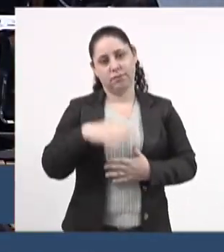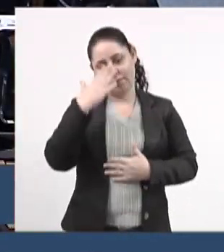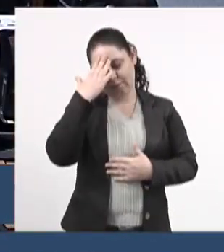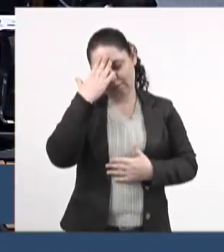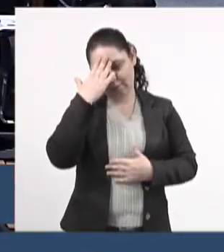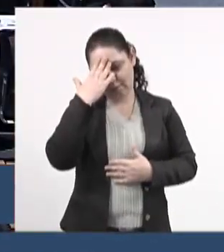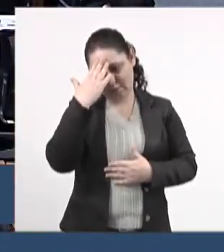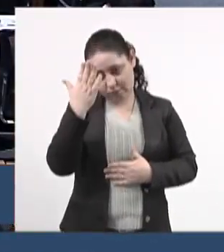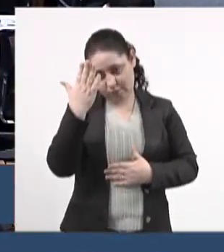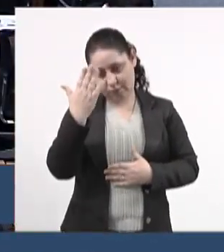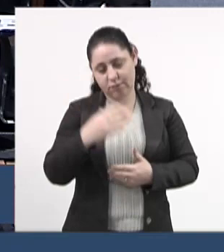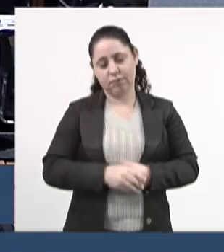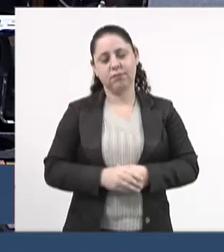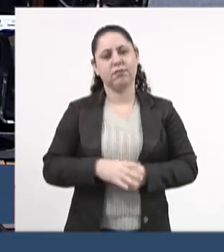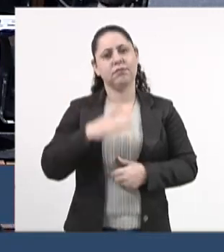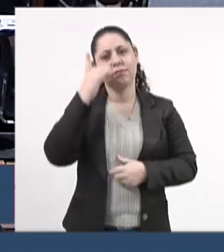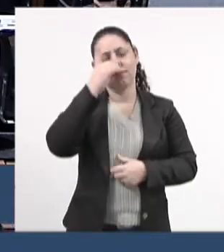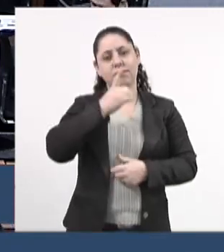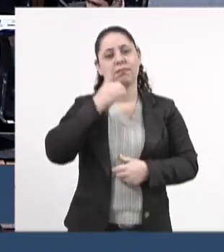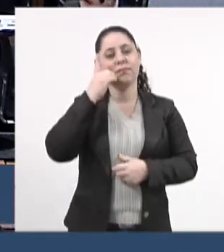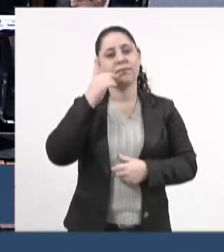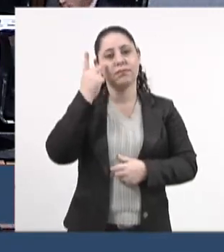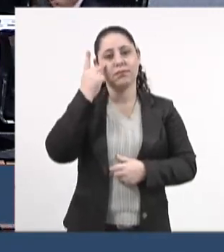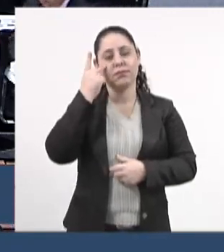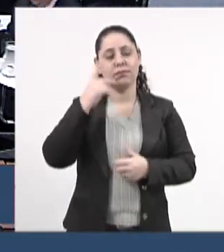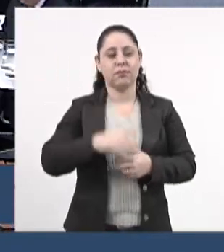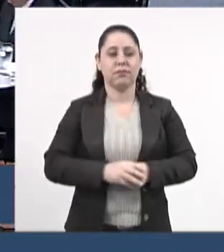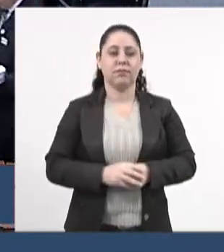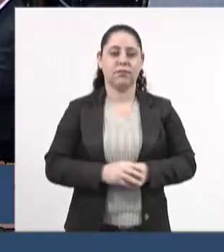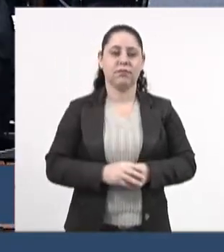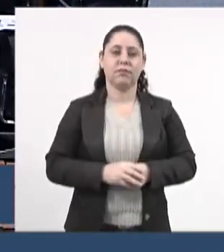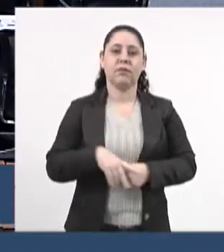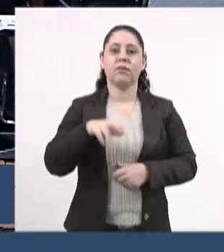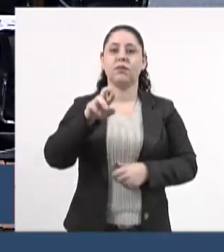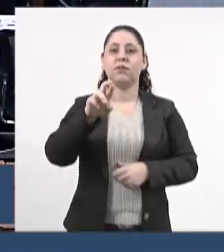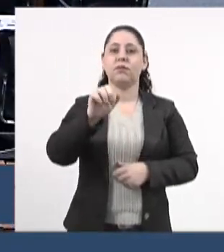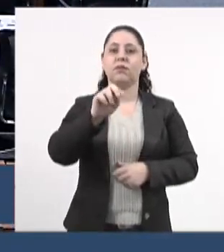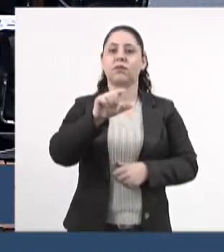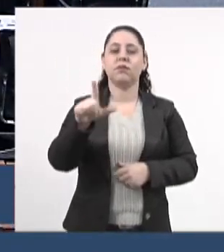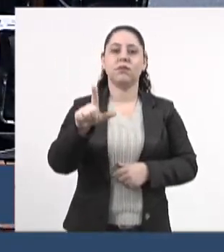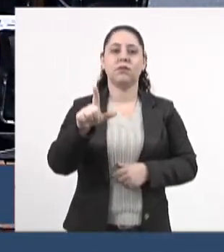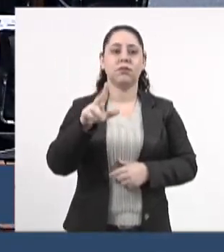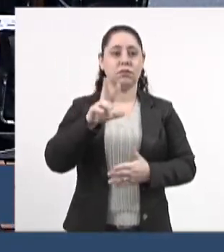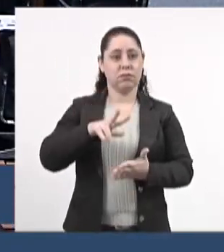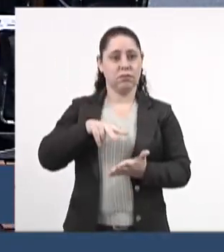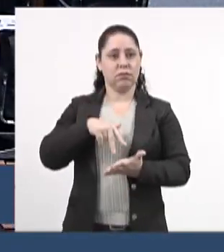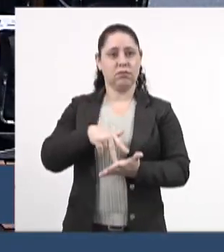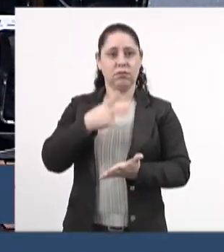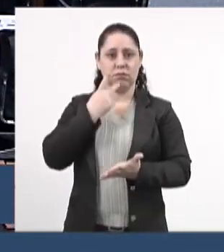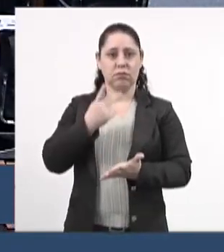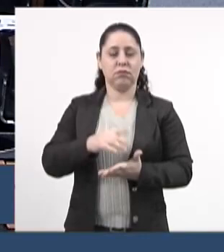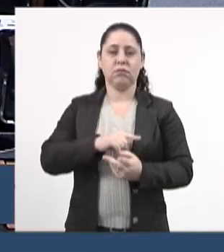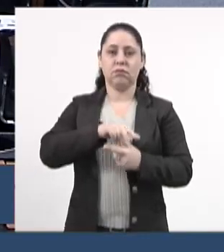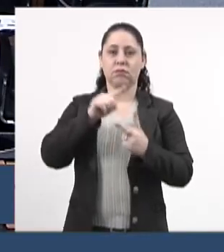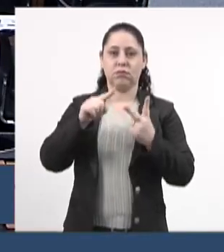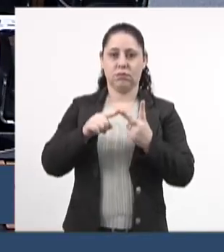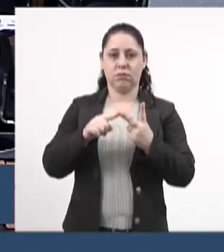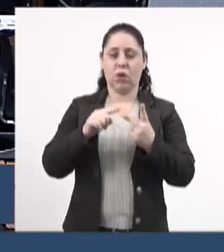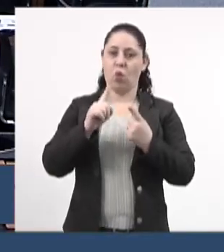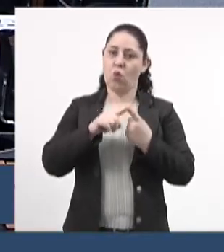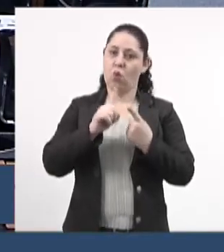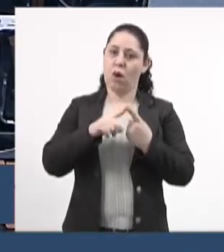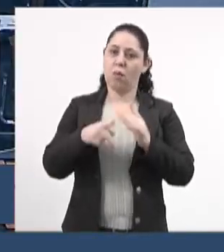concessão do aparte. Deputado Pedro Kemp, o deputado Rafael Tavares, ele levantou aqui 2 pontos.